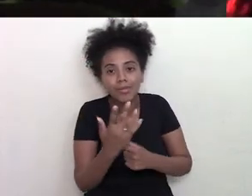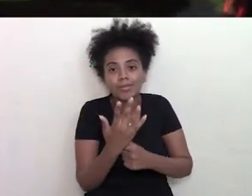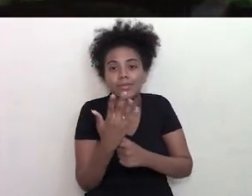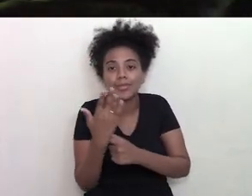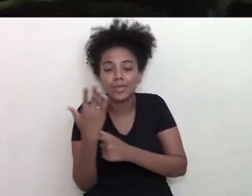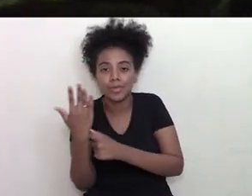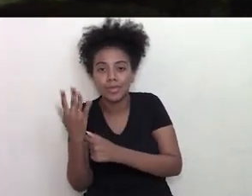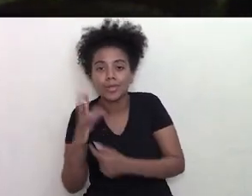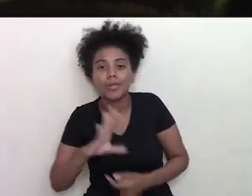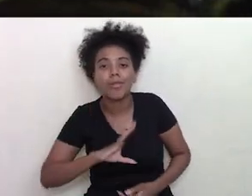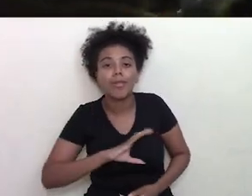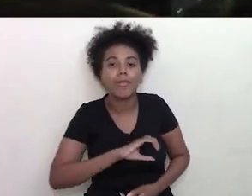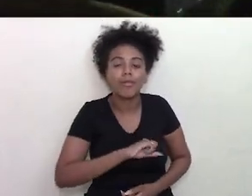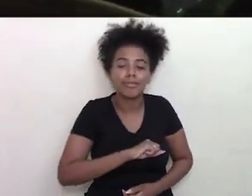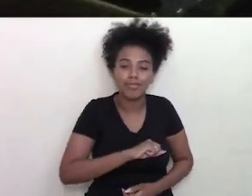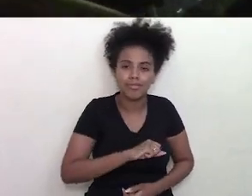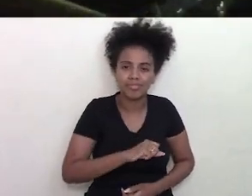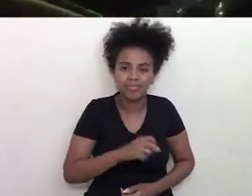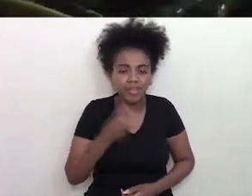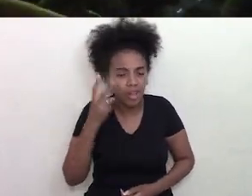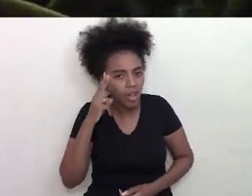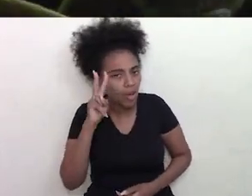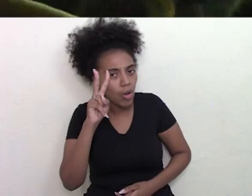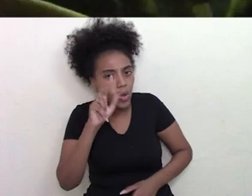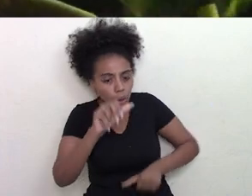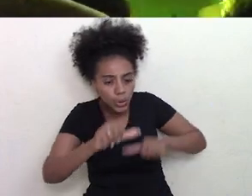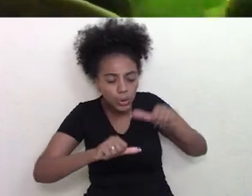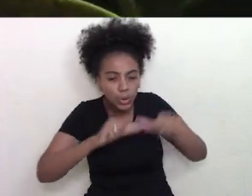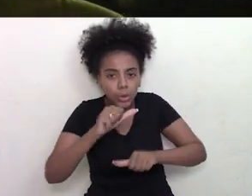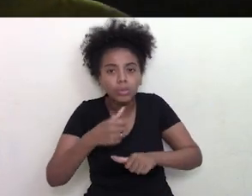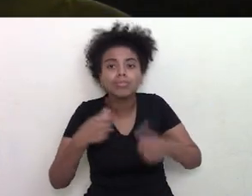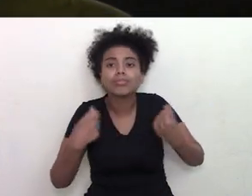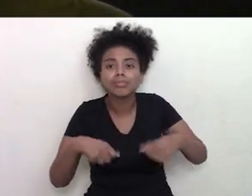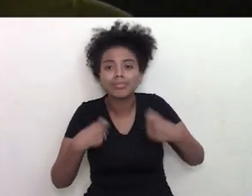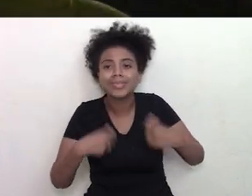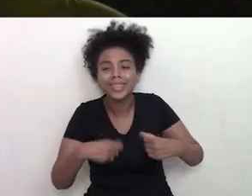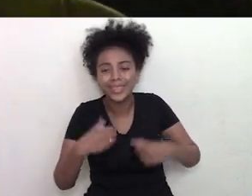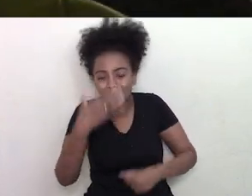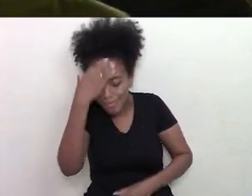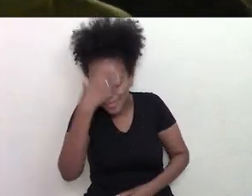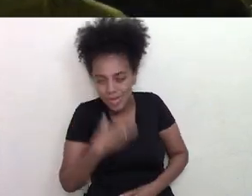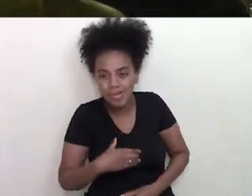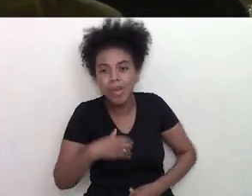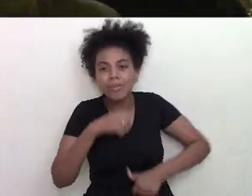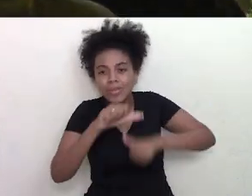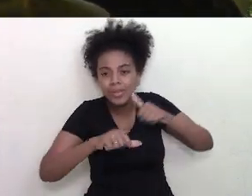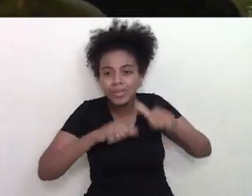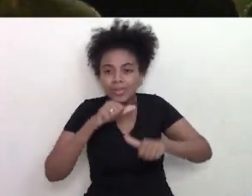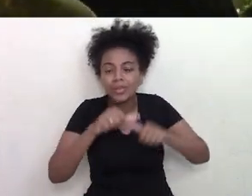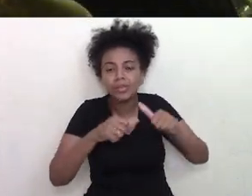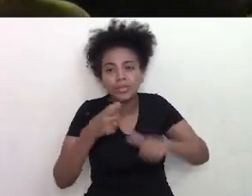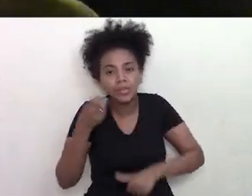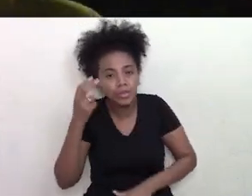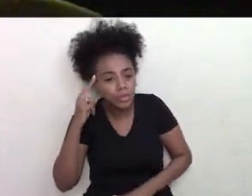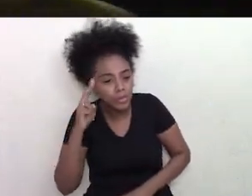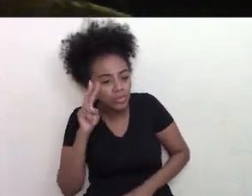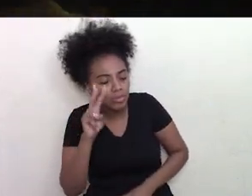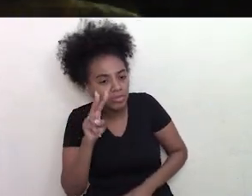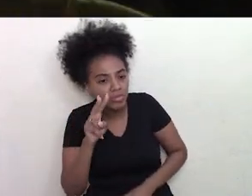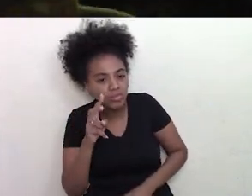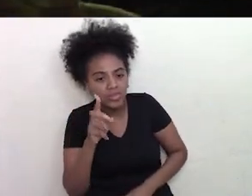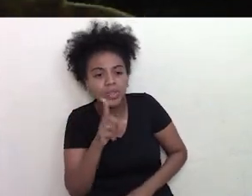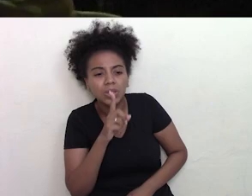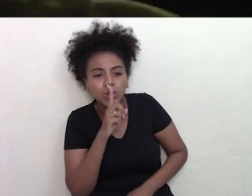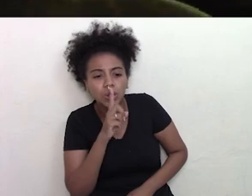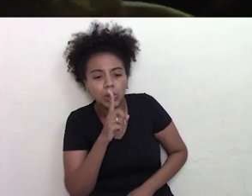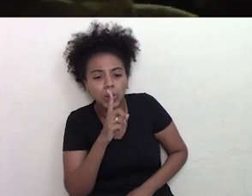reparar. Ver em você o que mudou, e se é preciso eu mudar. Ouvir teu silêncio